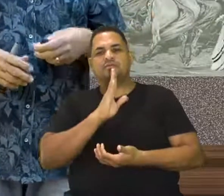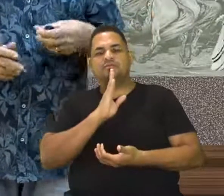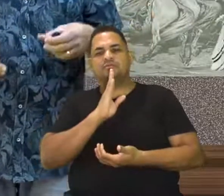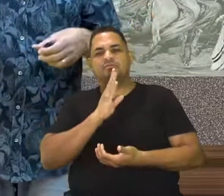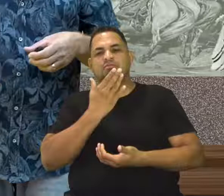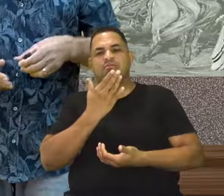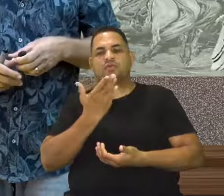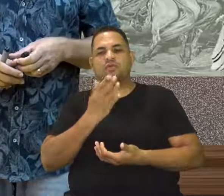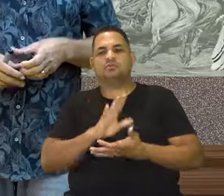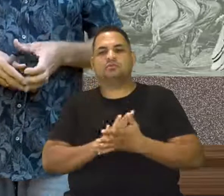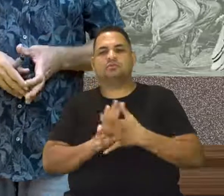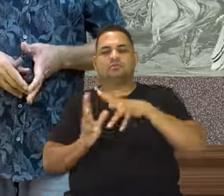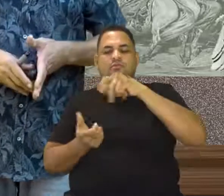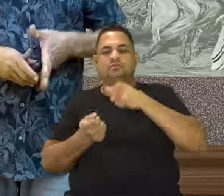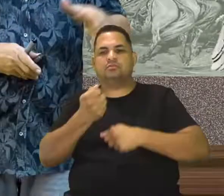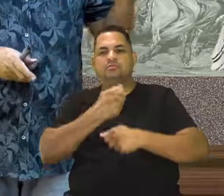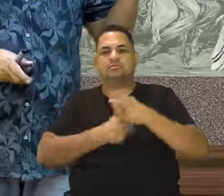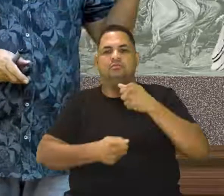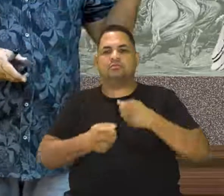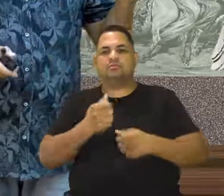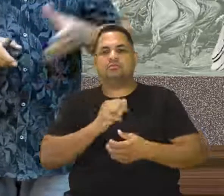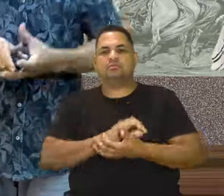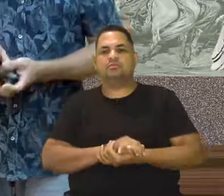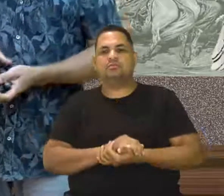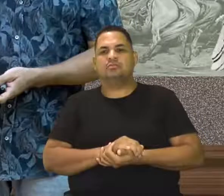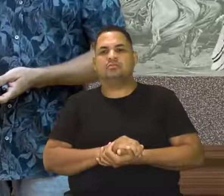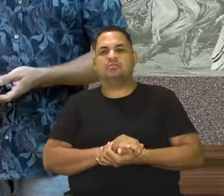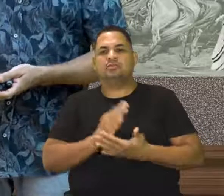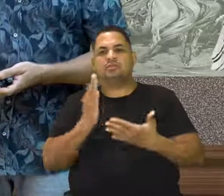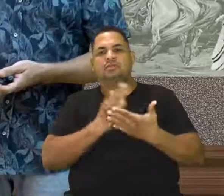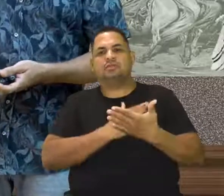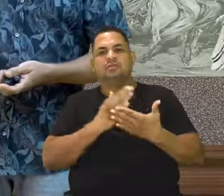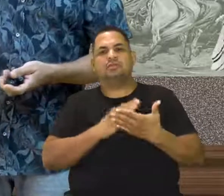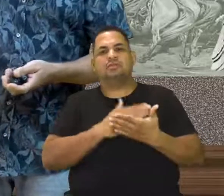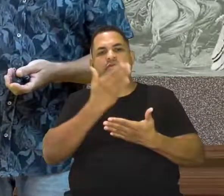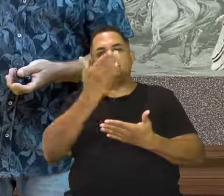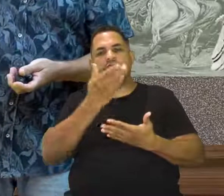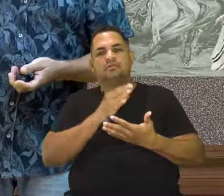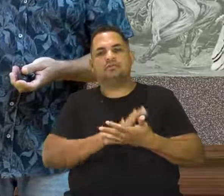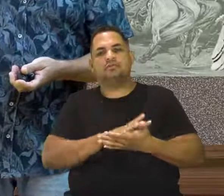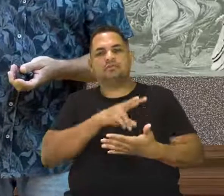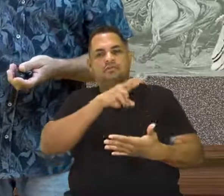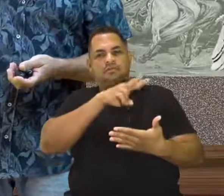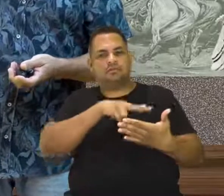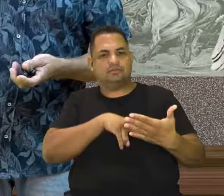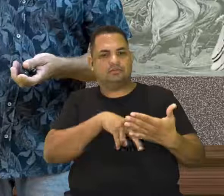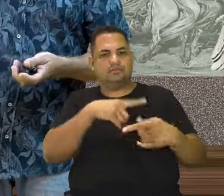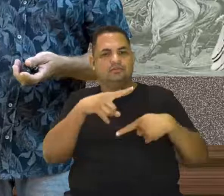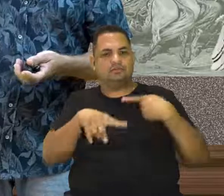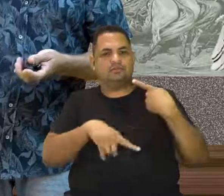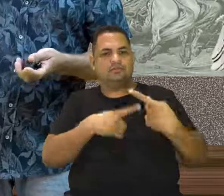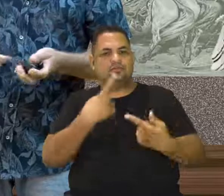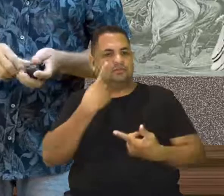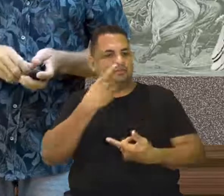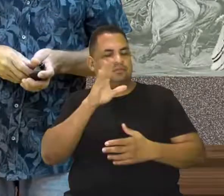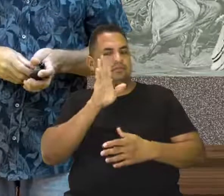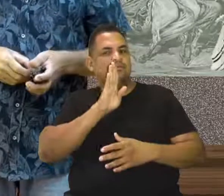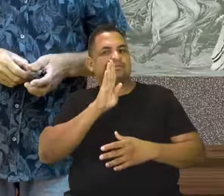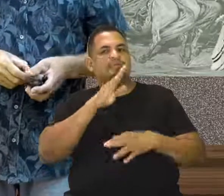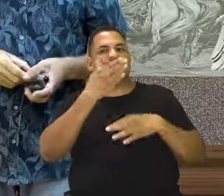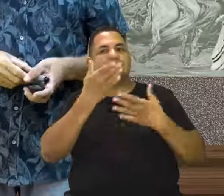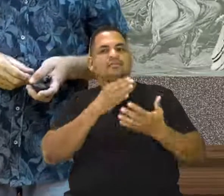de globalização. Eu vou pegar um livro desse daqui para dar uma lida, né? Daqui a pouco e tal. Olha que